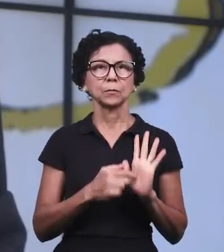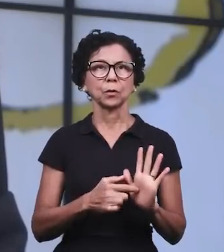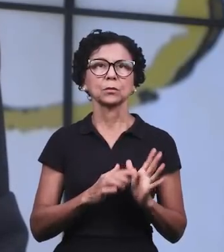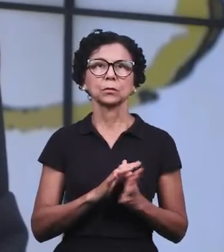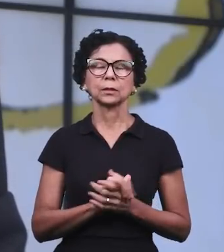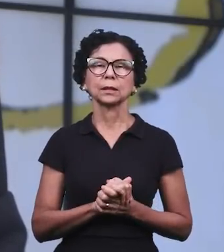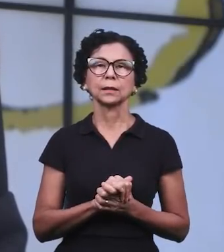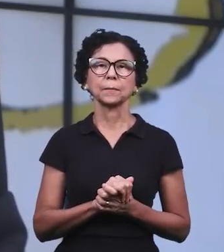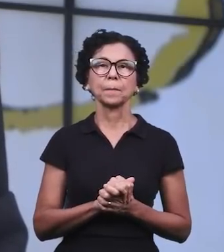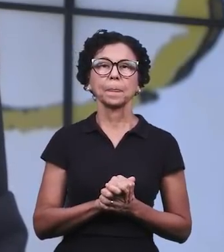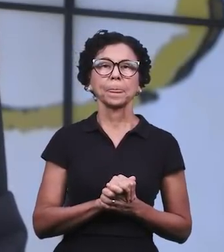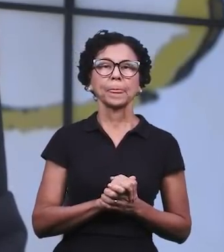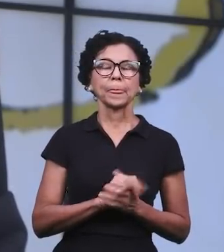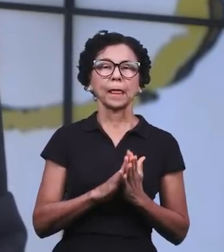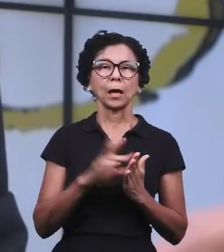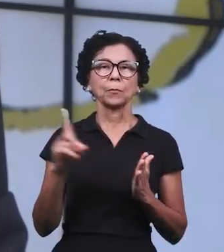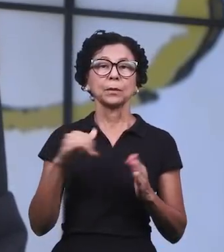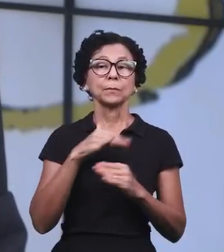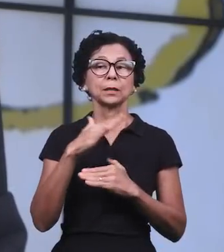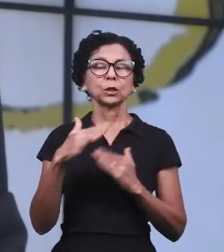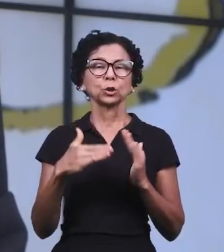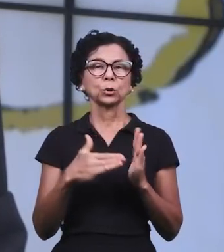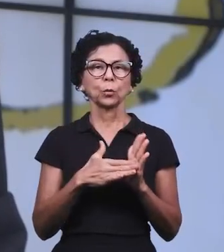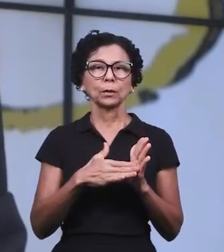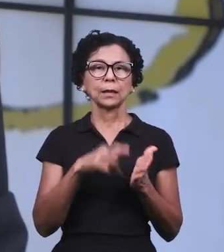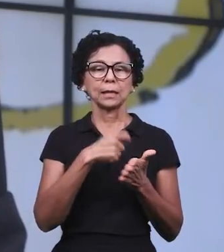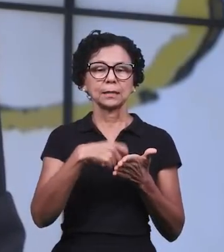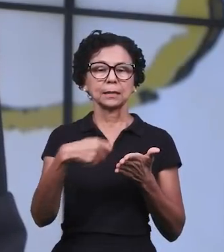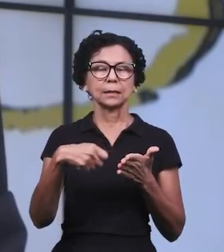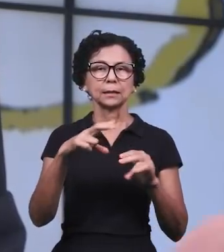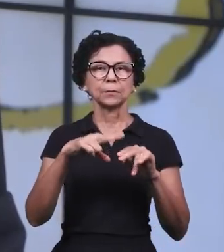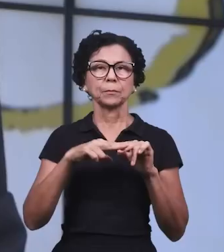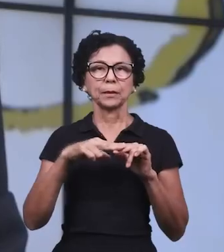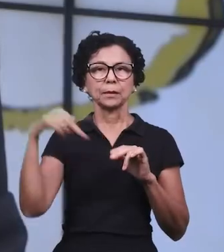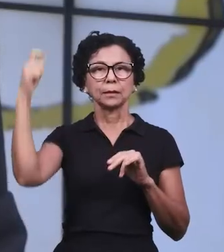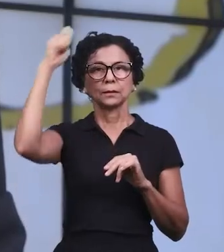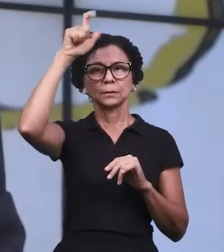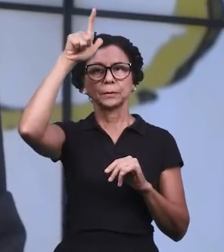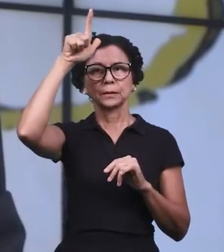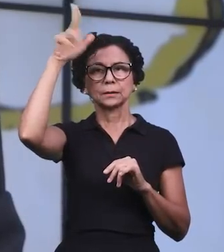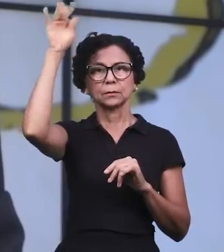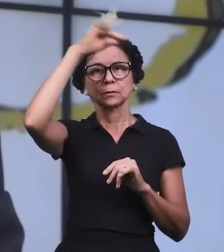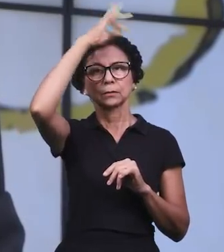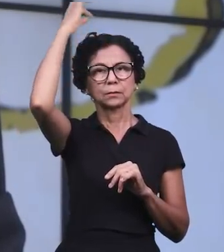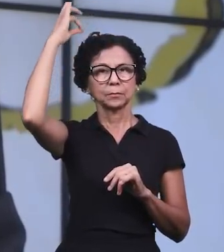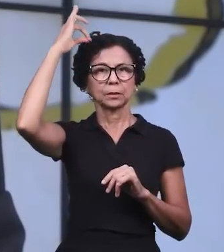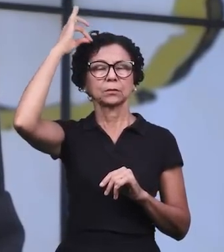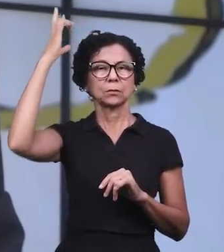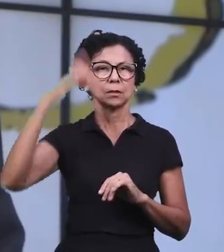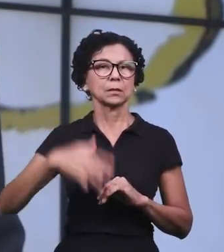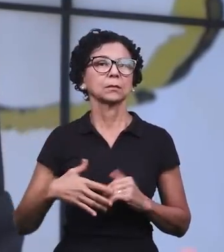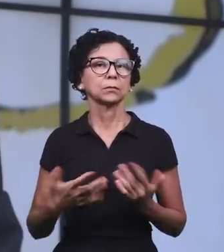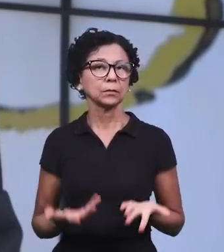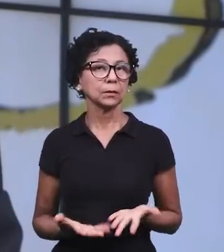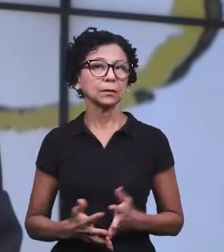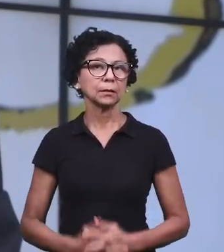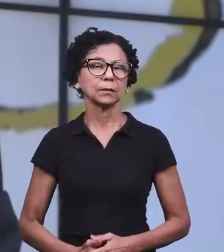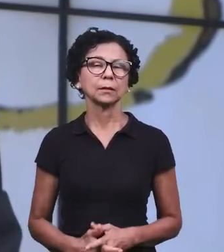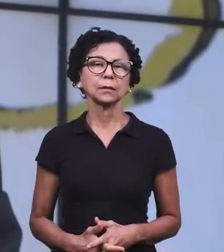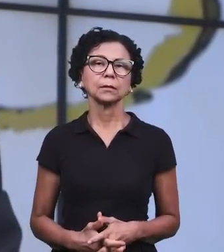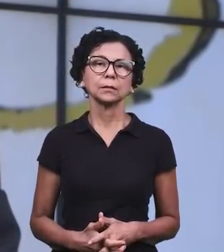seja, mostrando que a inspiração na escritura é fundamental, é o primeiro passo. Por quê? Porque viriam